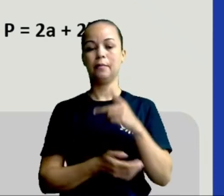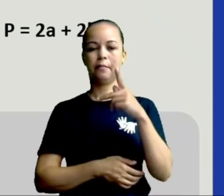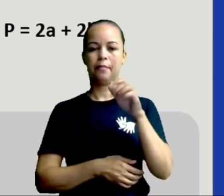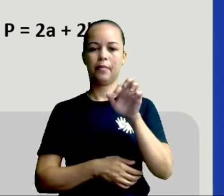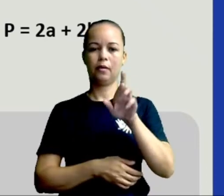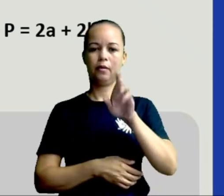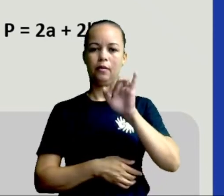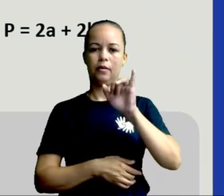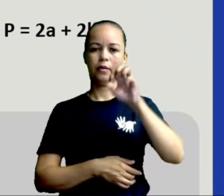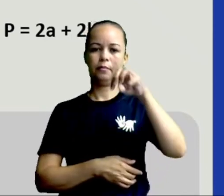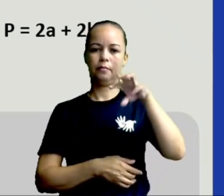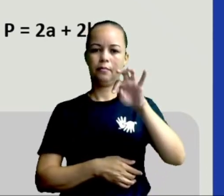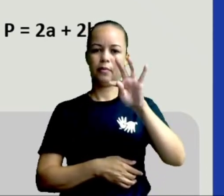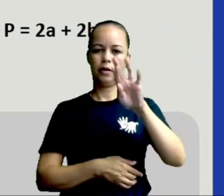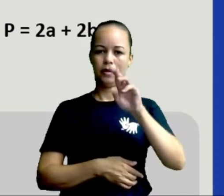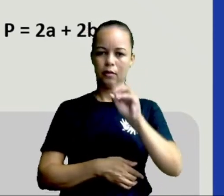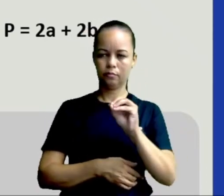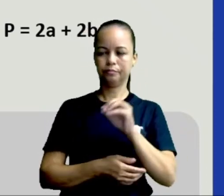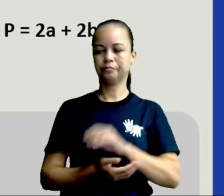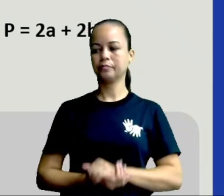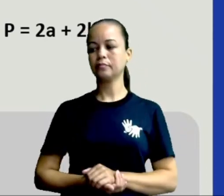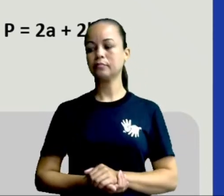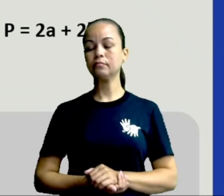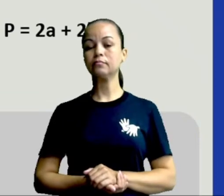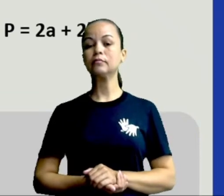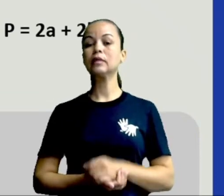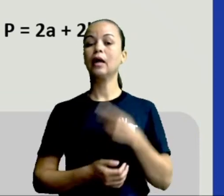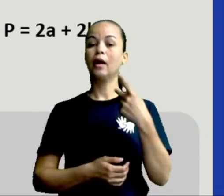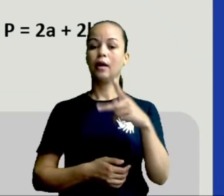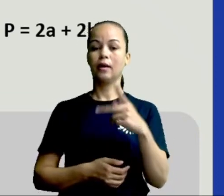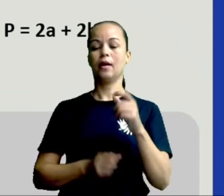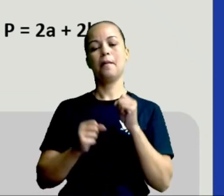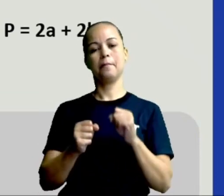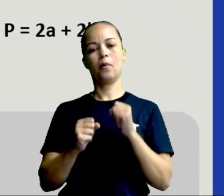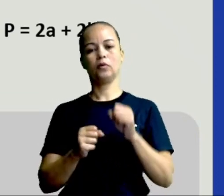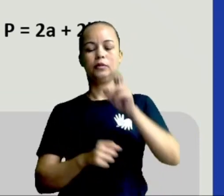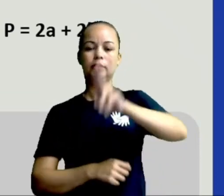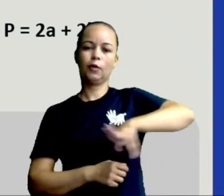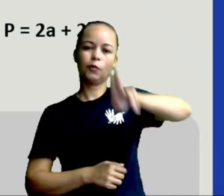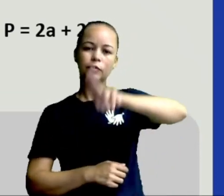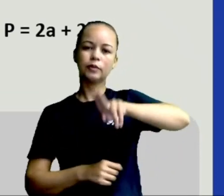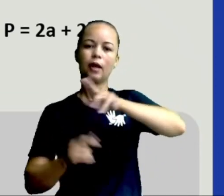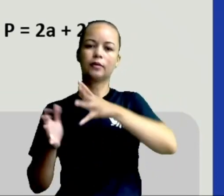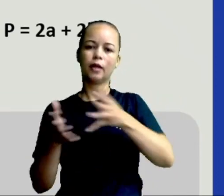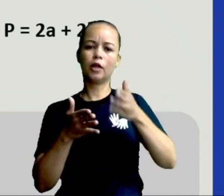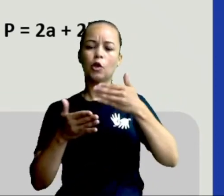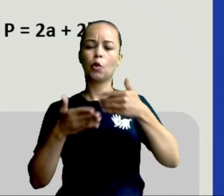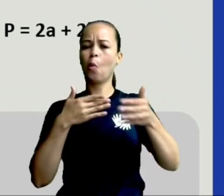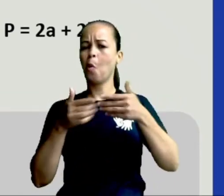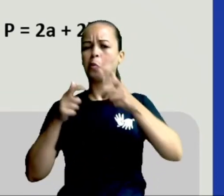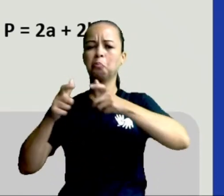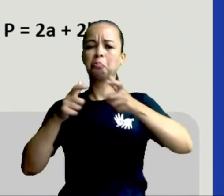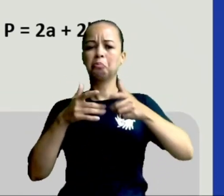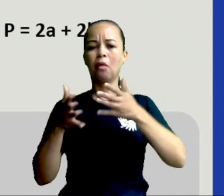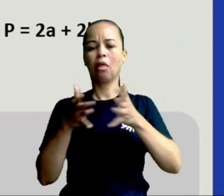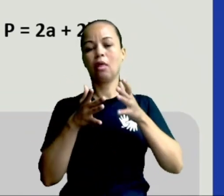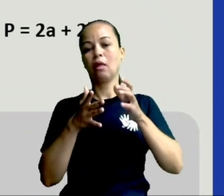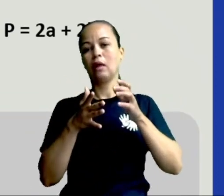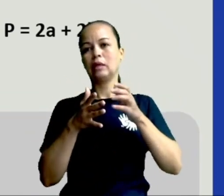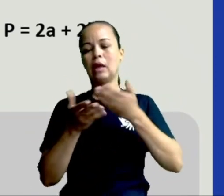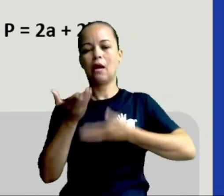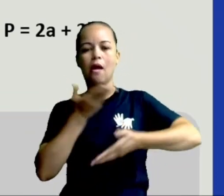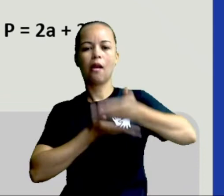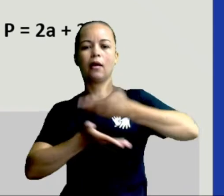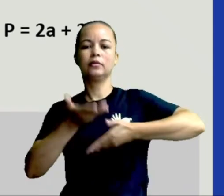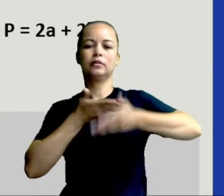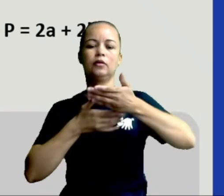tá? Então, essa propriedade ela pode ser usada em qualquer polígono, sempre